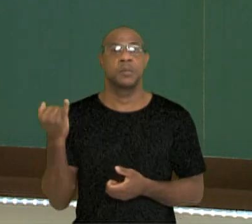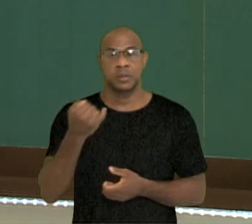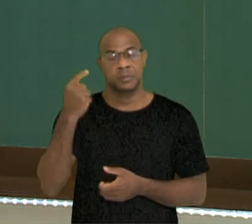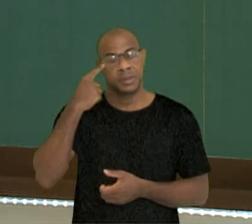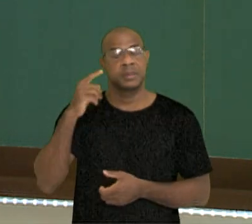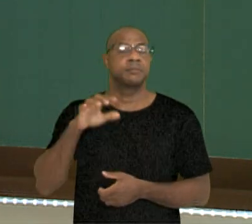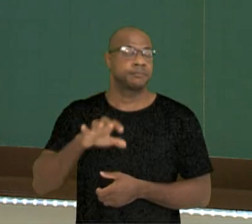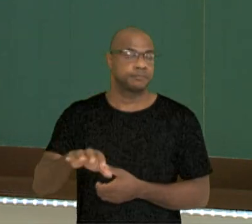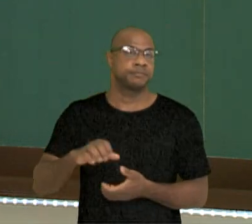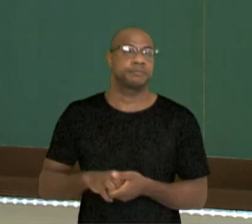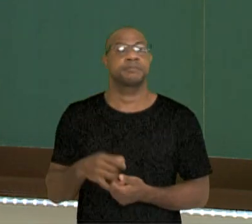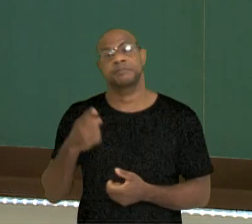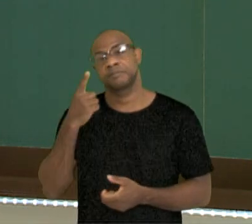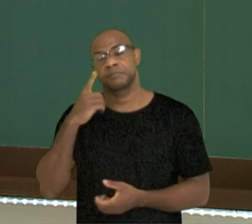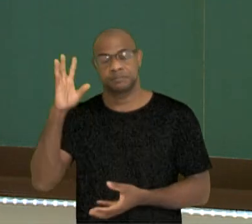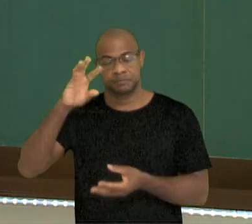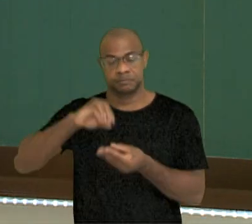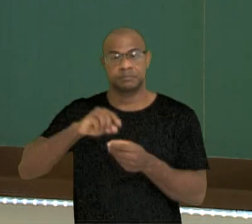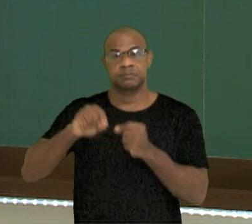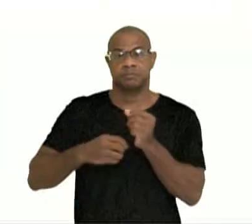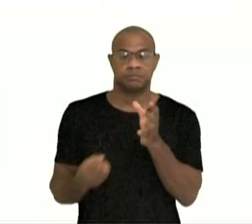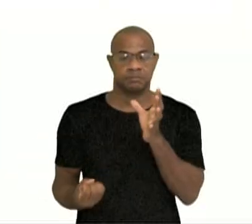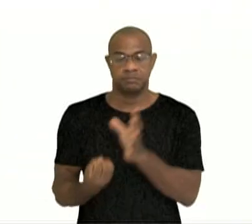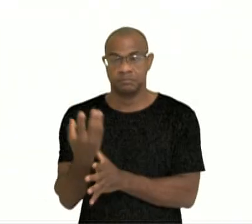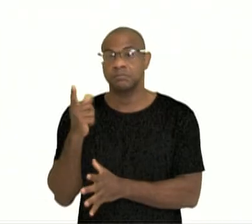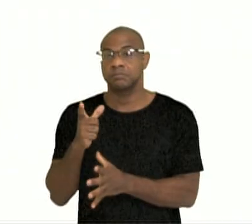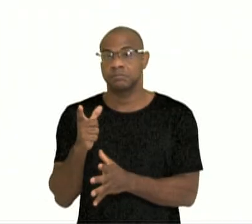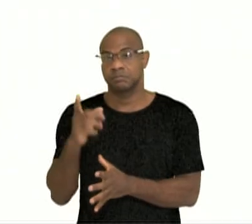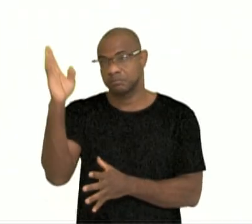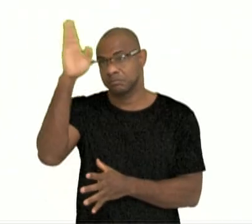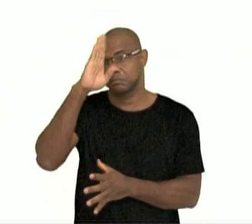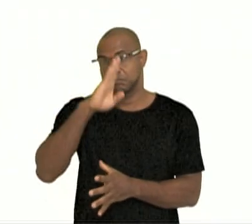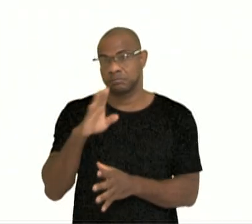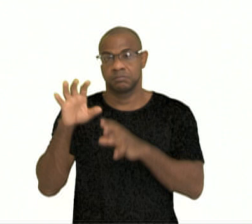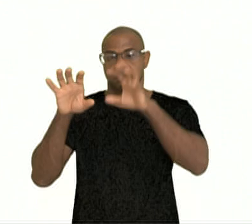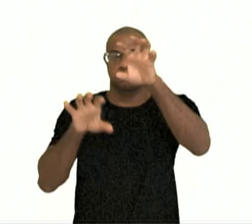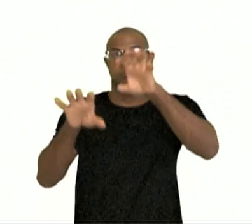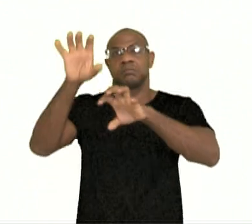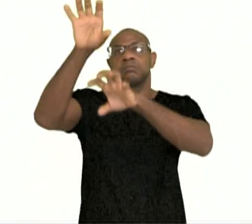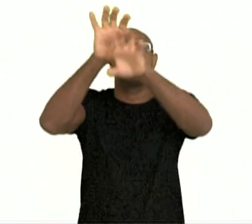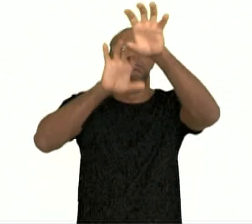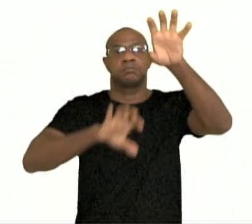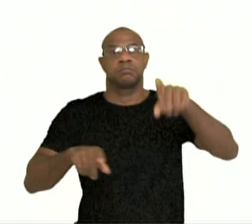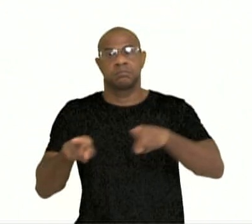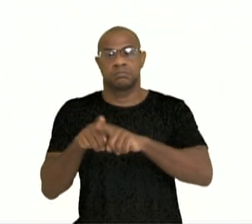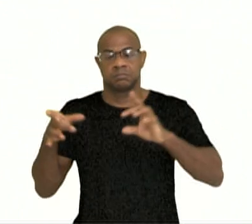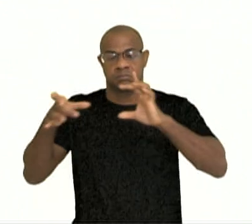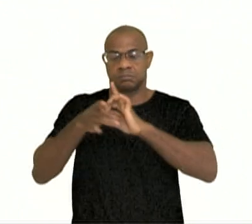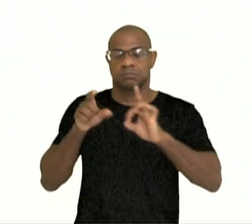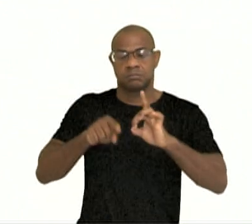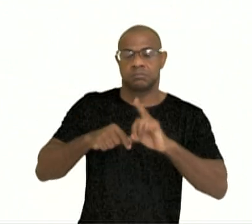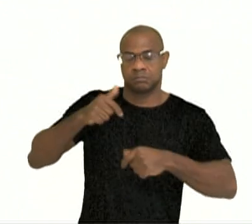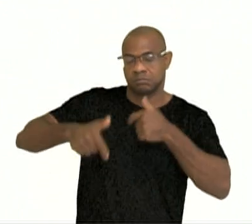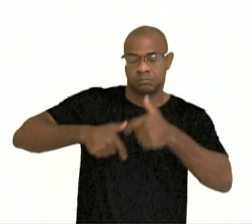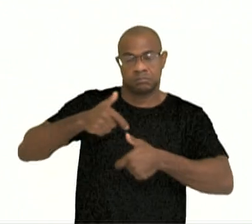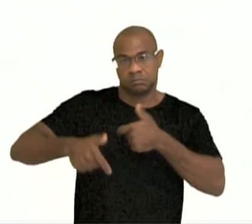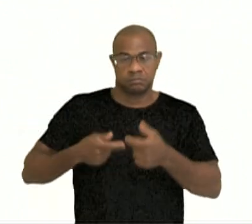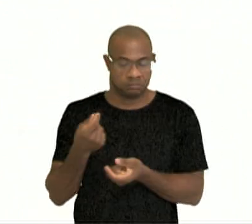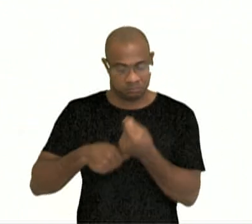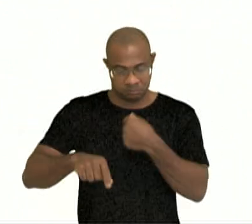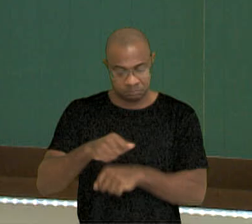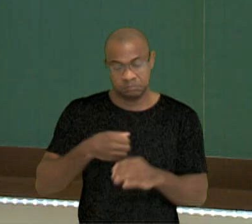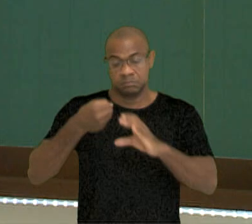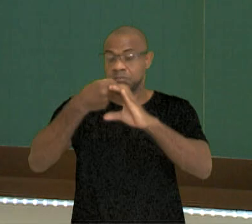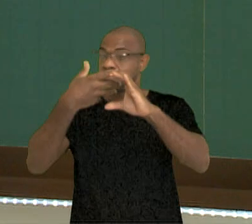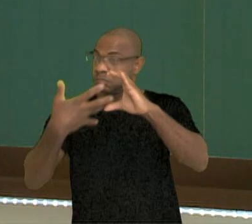nisso. Vimos então formação do território brasileiro ligada à ideia das atividades econômicas, características do Brasil